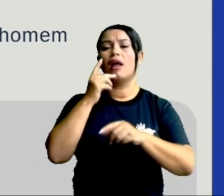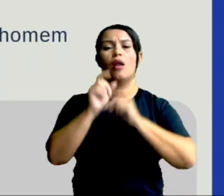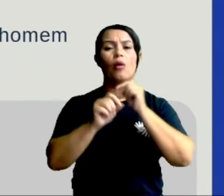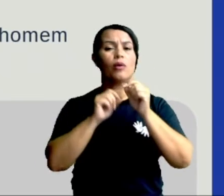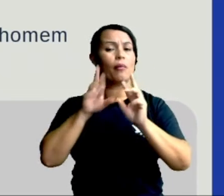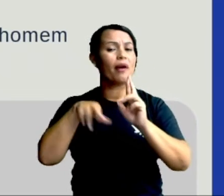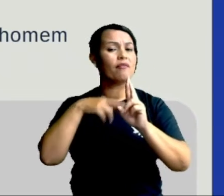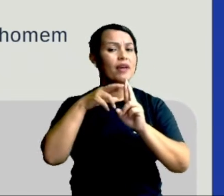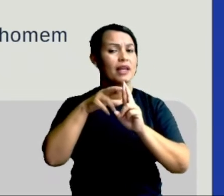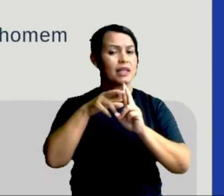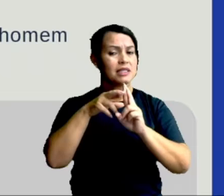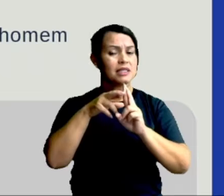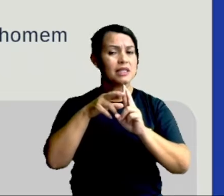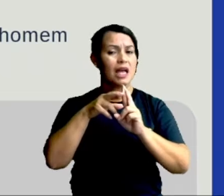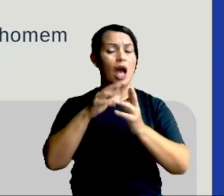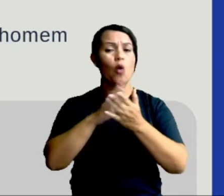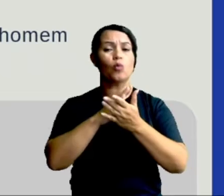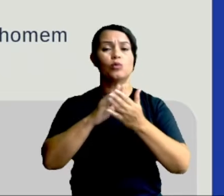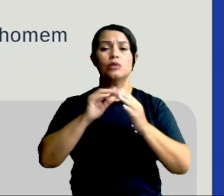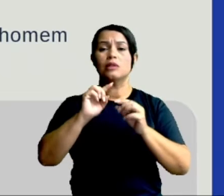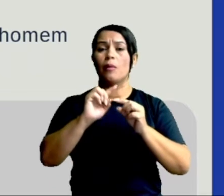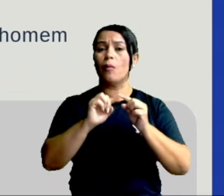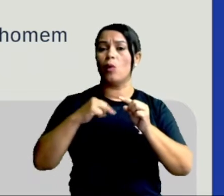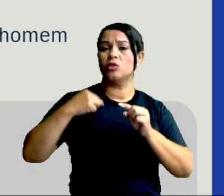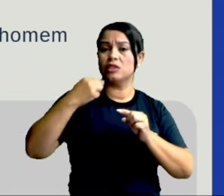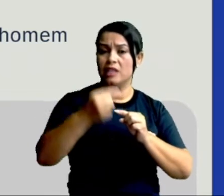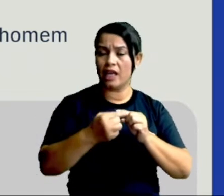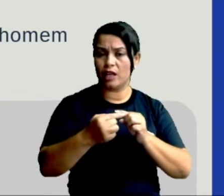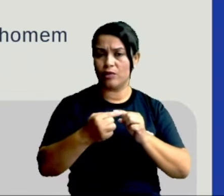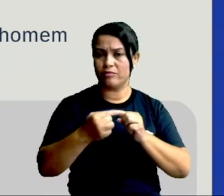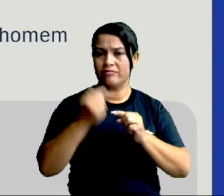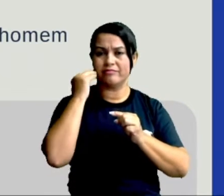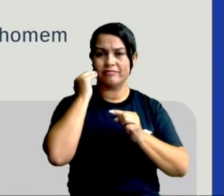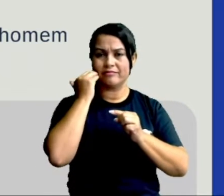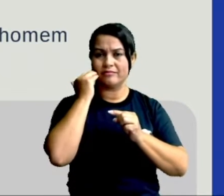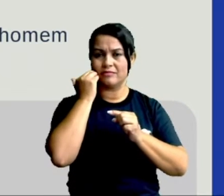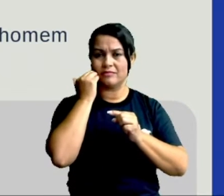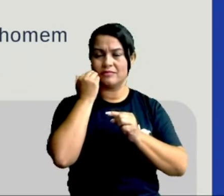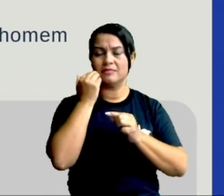fazer referência a um artigo posterior, subsequente, que vem depois.